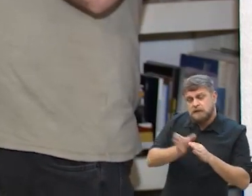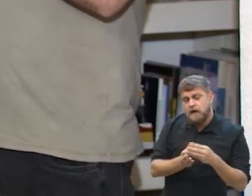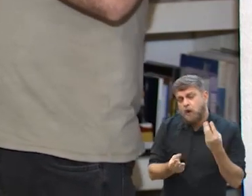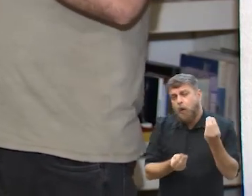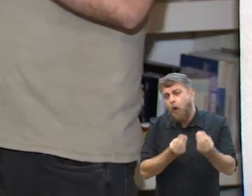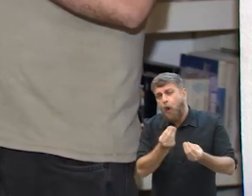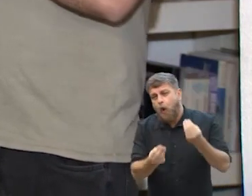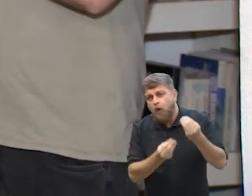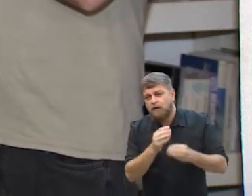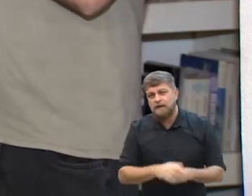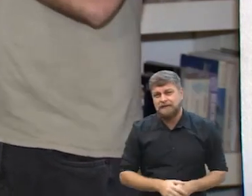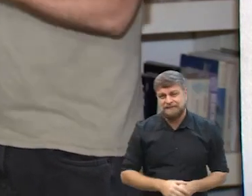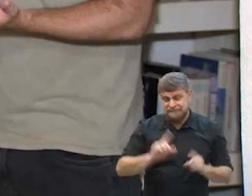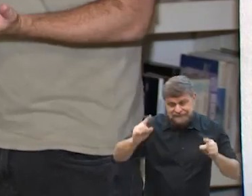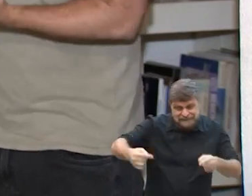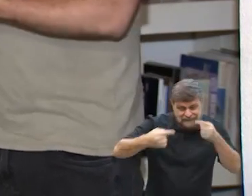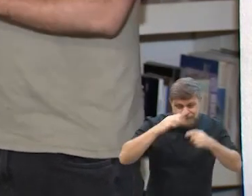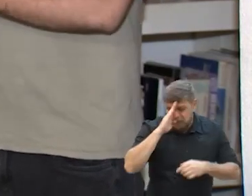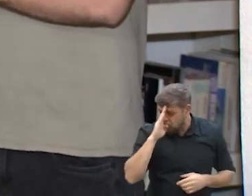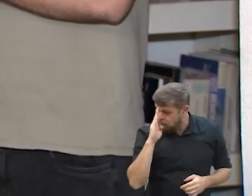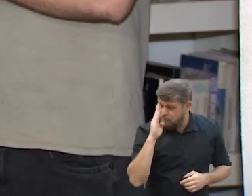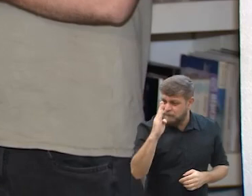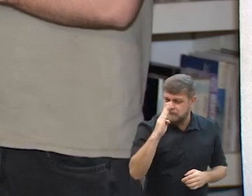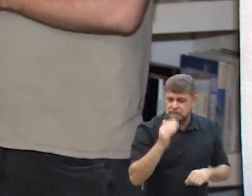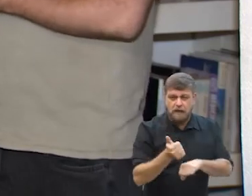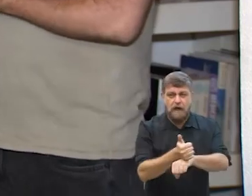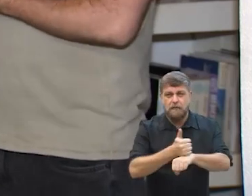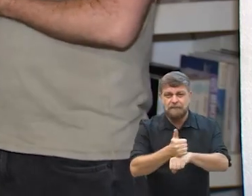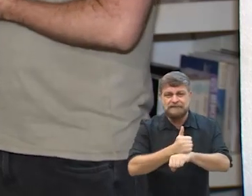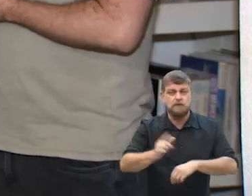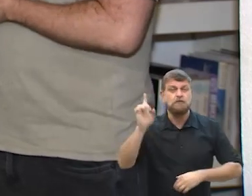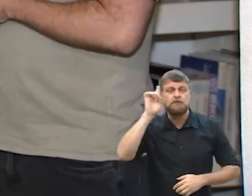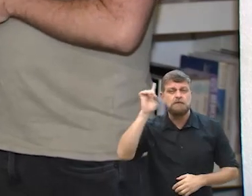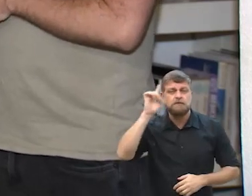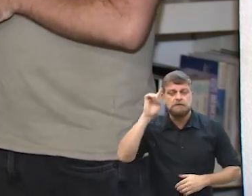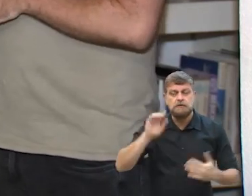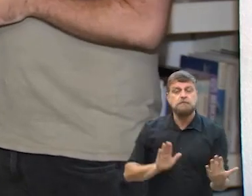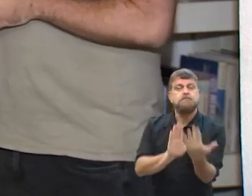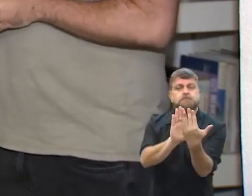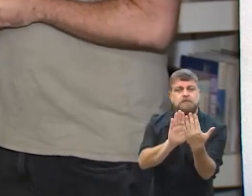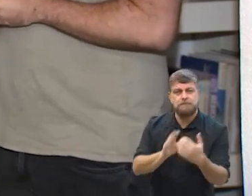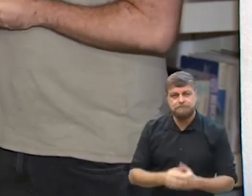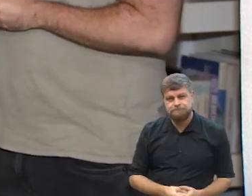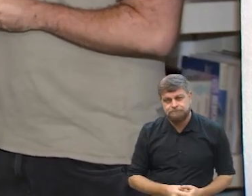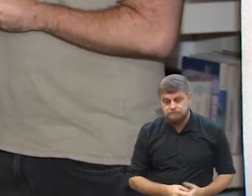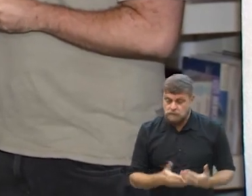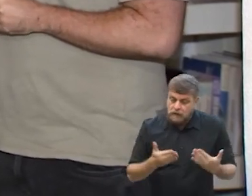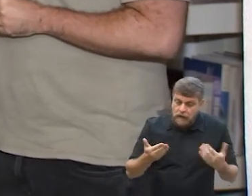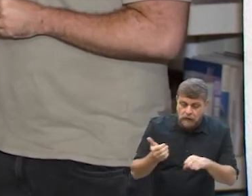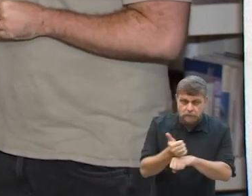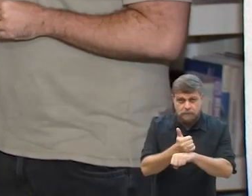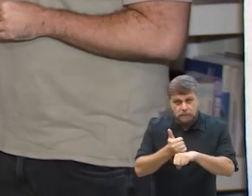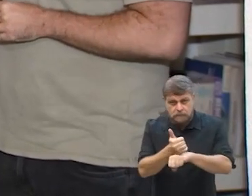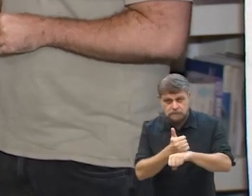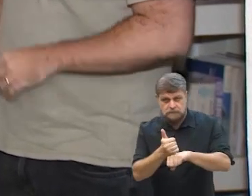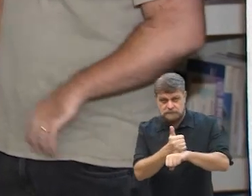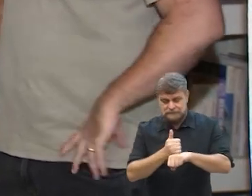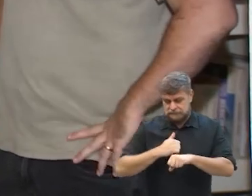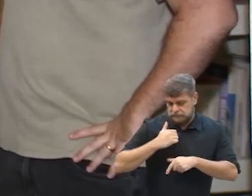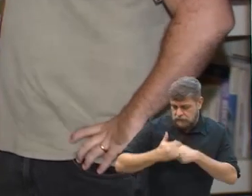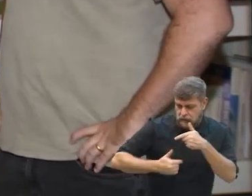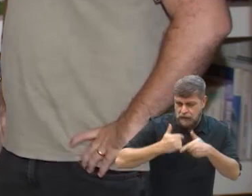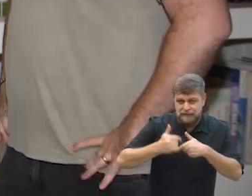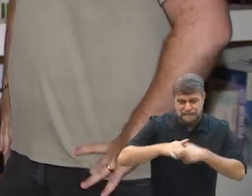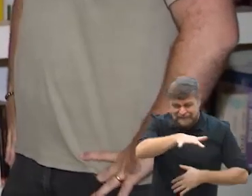com relação aos principais desafios da profissão no dia a dia, Nivaldo? É uma profissão que ela trabalha